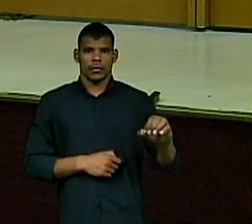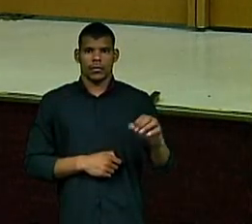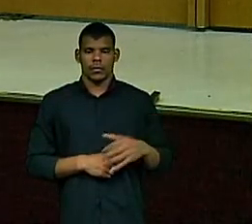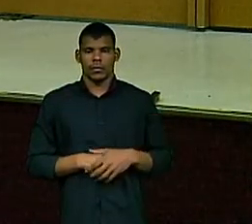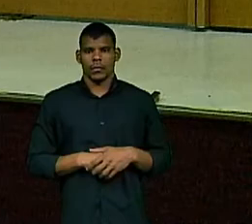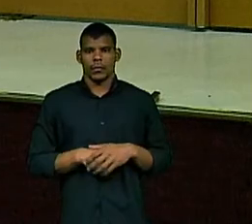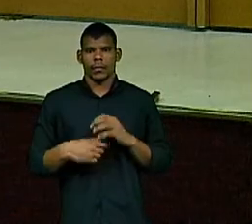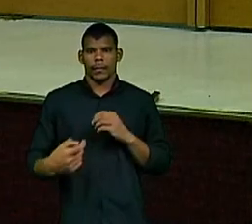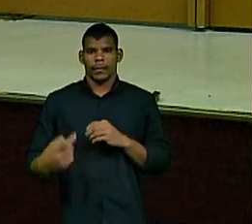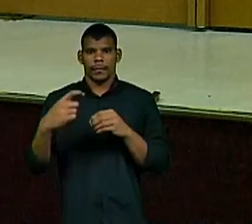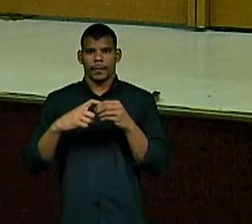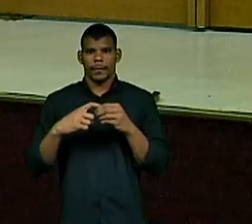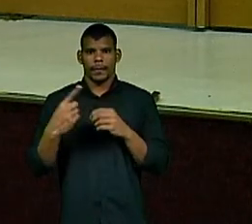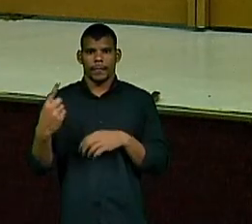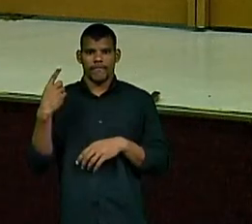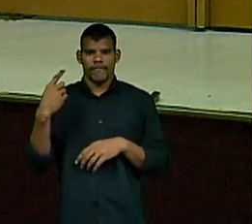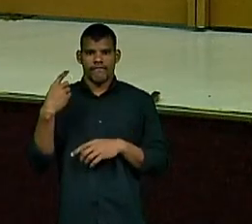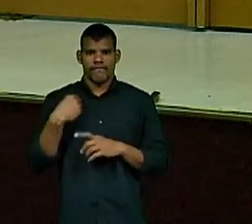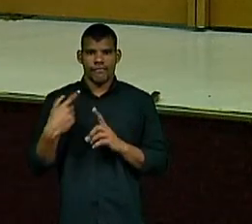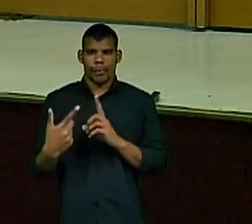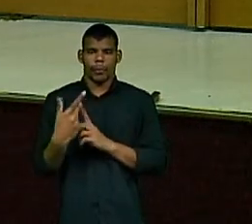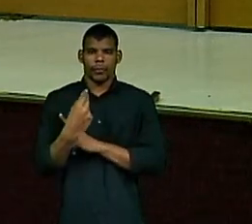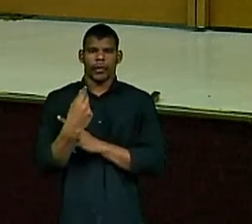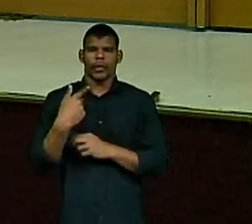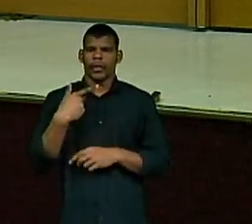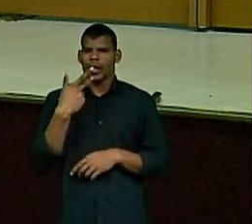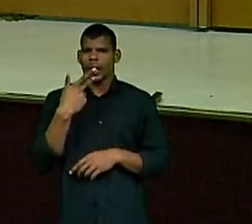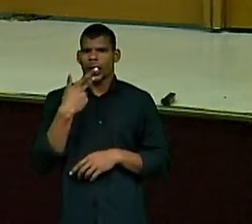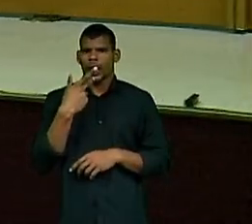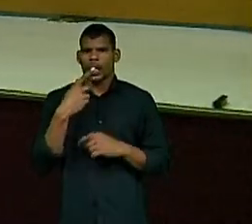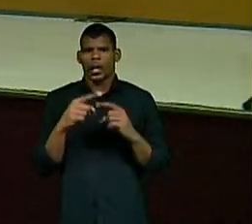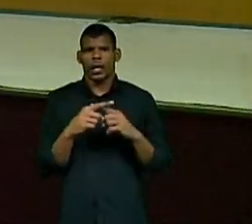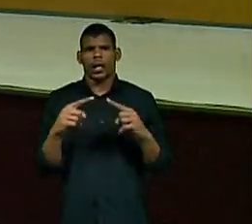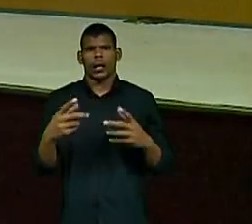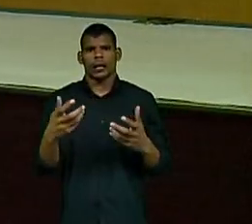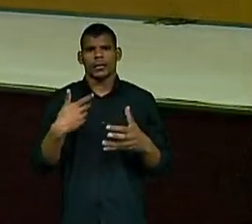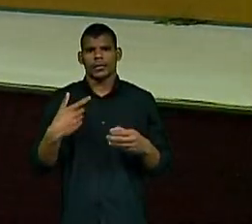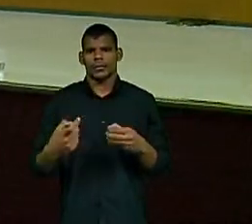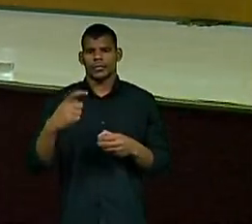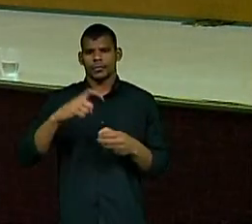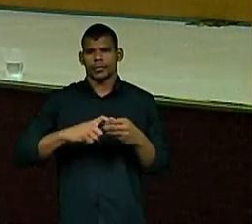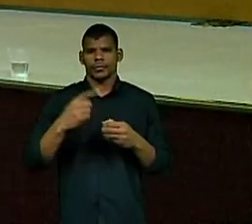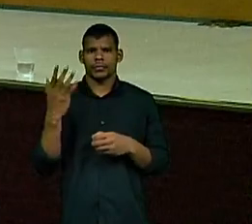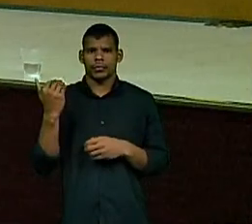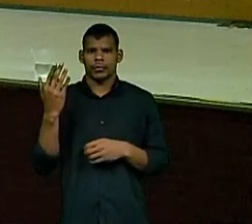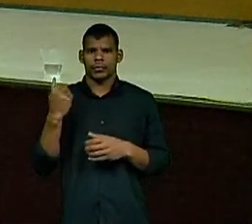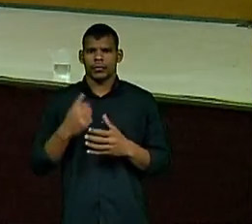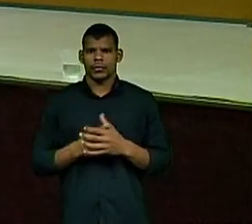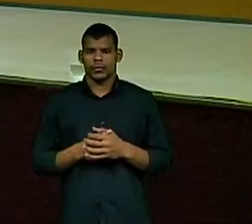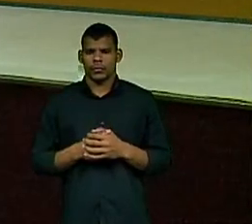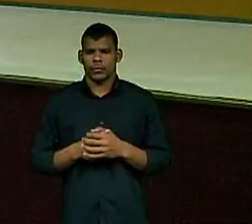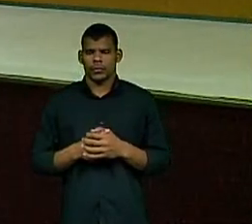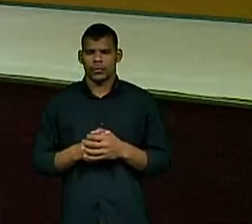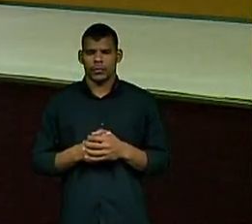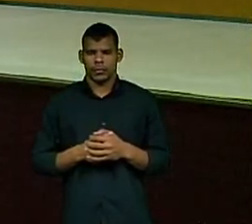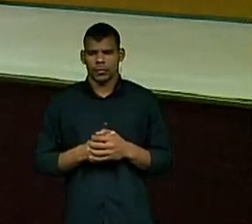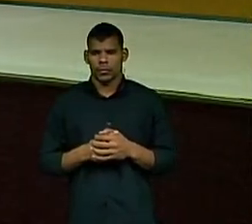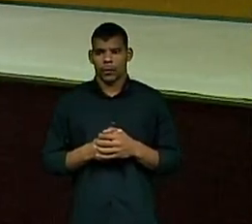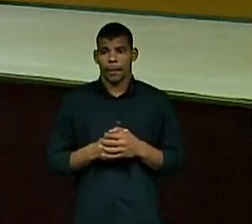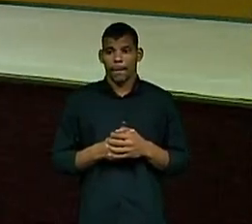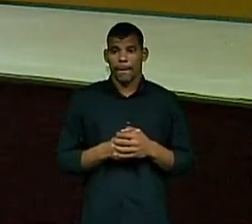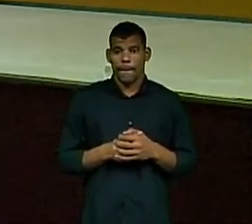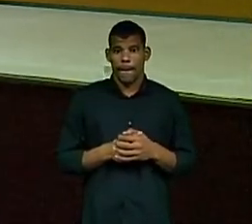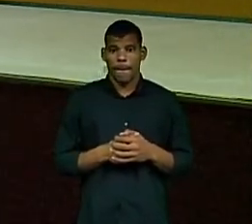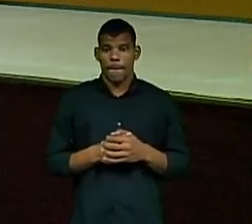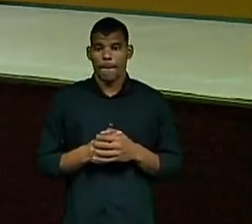votar instituições superadas Professor leva mal não eu queria voltar tanta coisa do passado tanta coisa boa Espera aí eu estou falando de